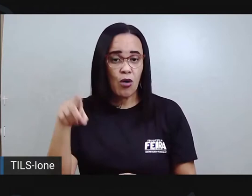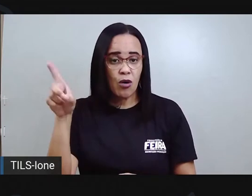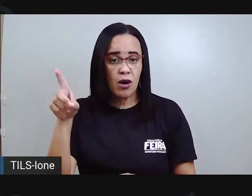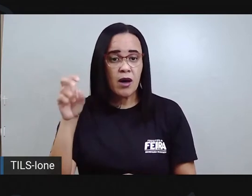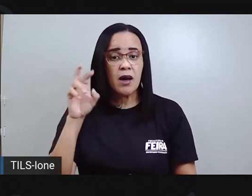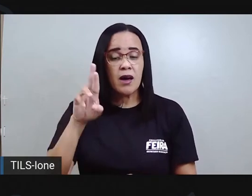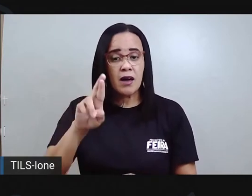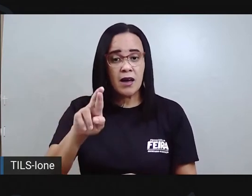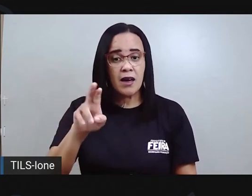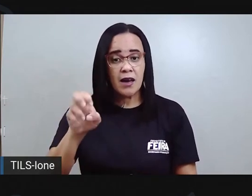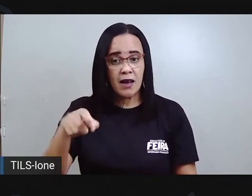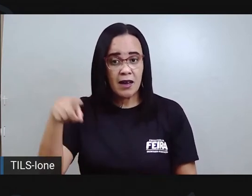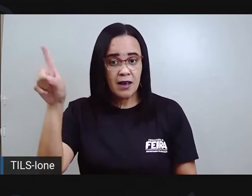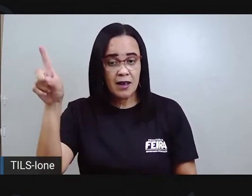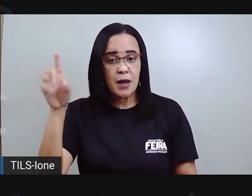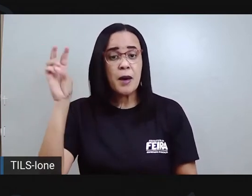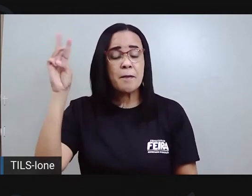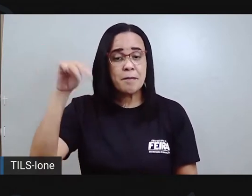Ré.